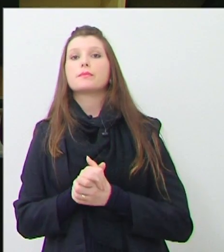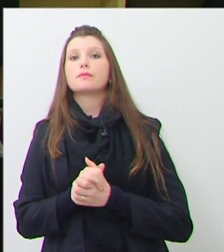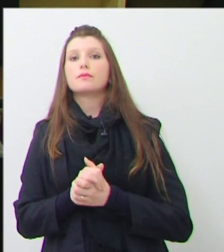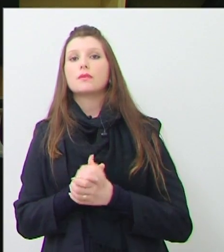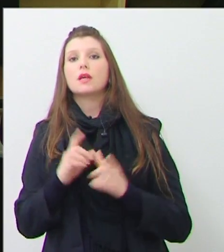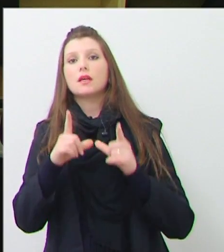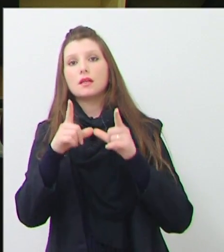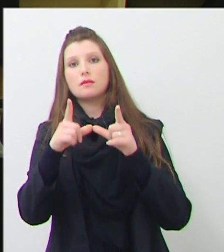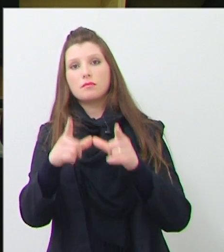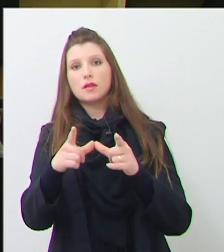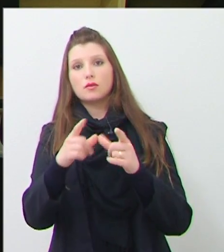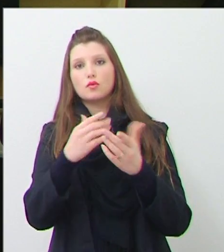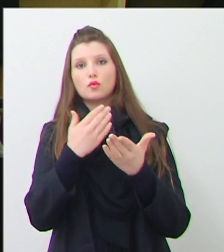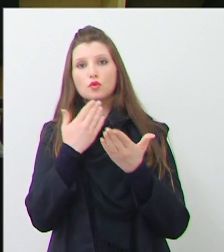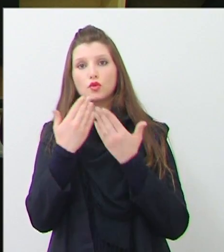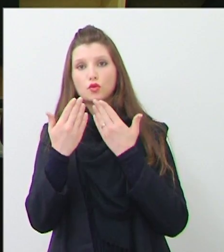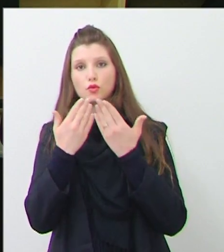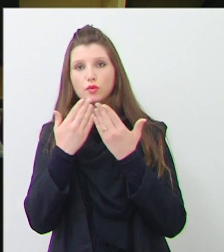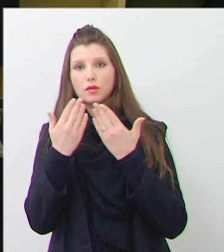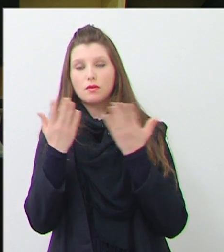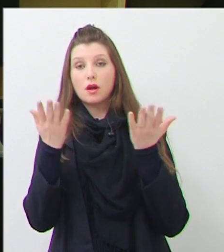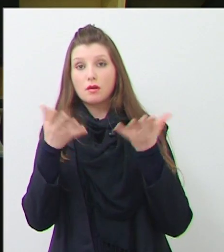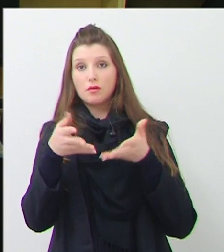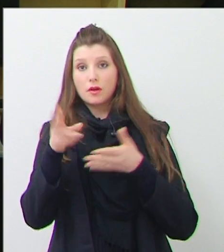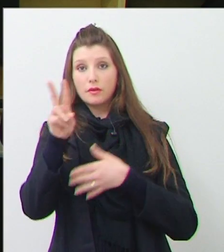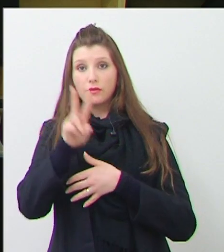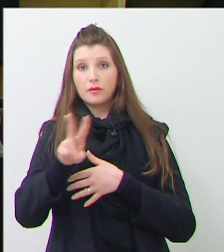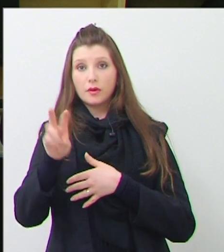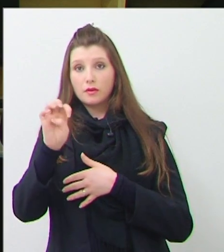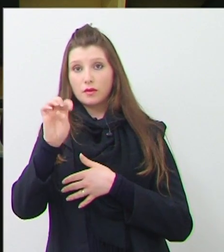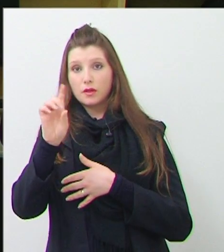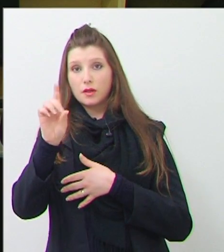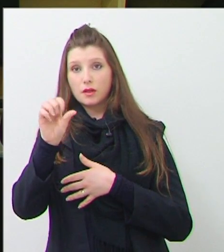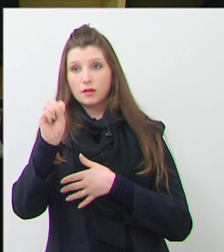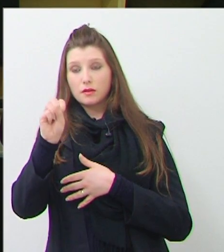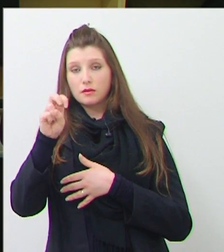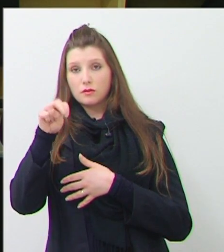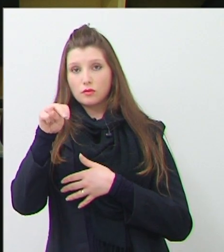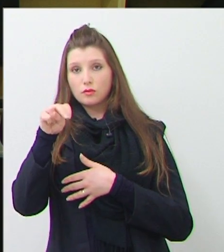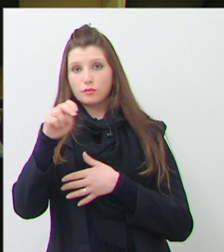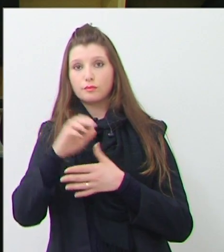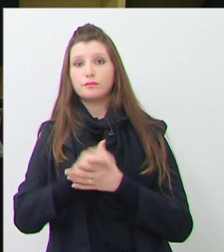O requerimento está em discussão. Com a palavra, o vereador Edson Aurélio.